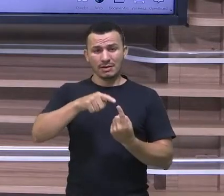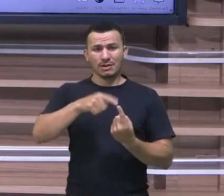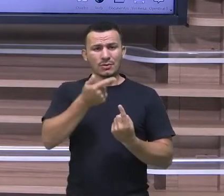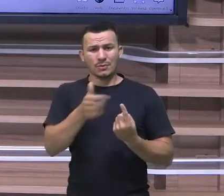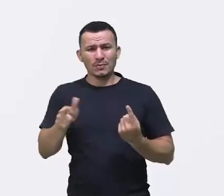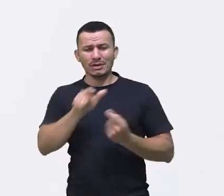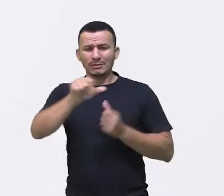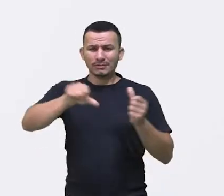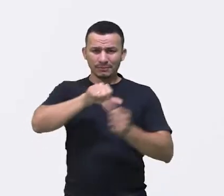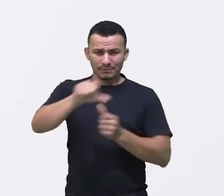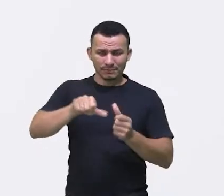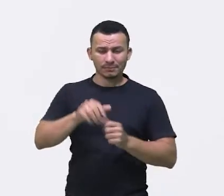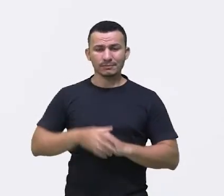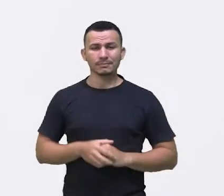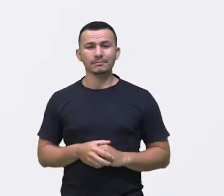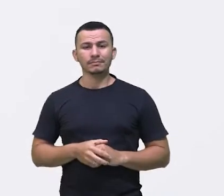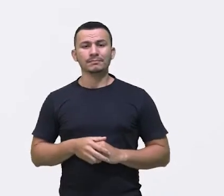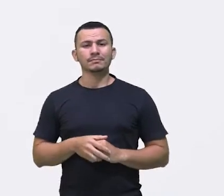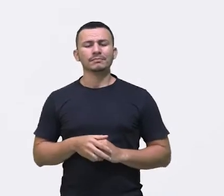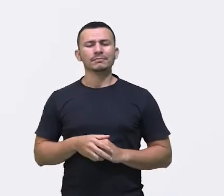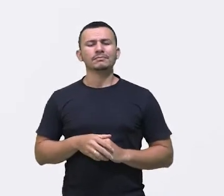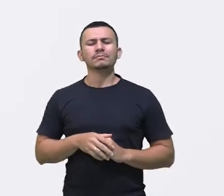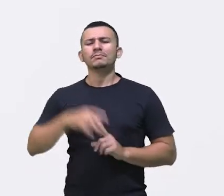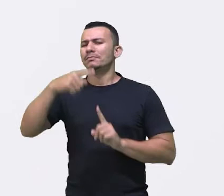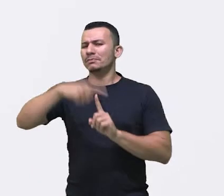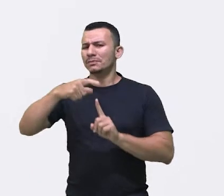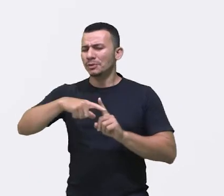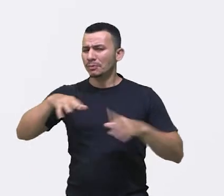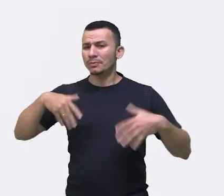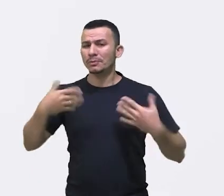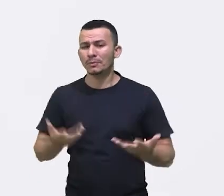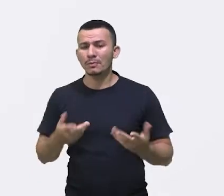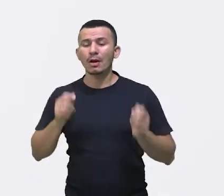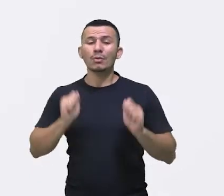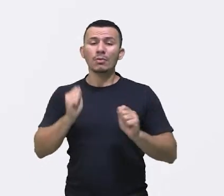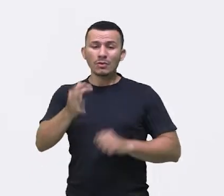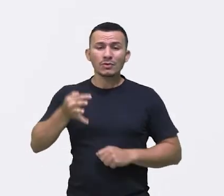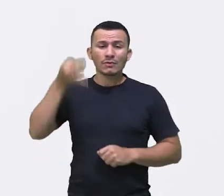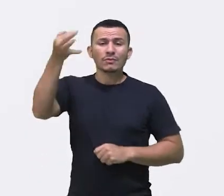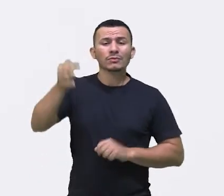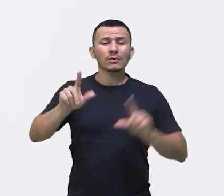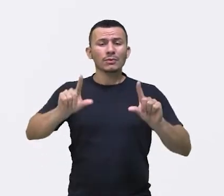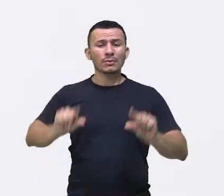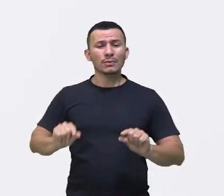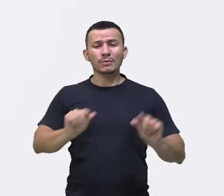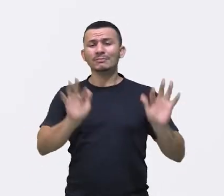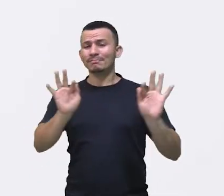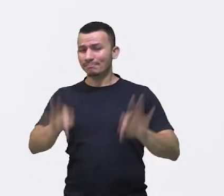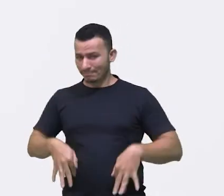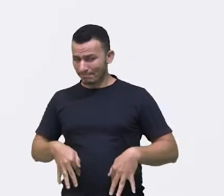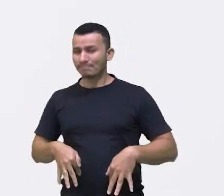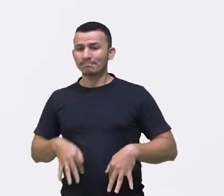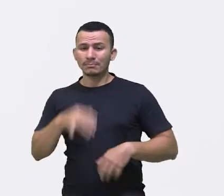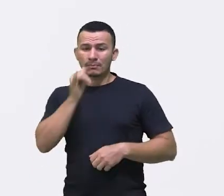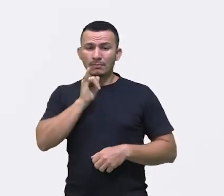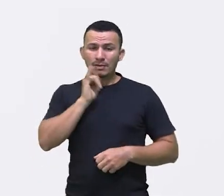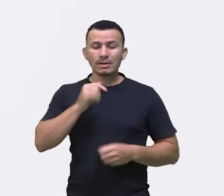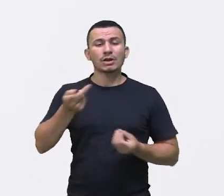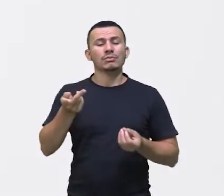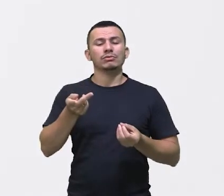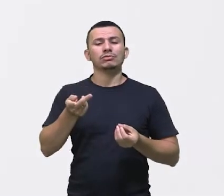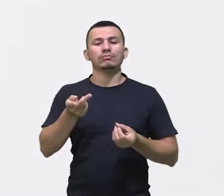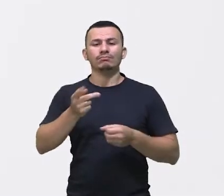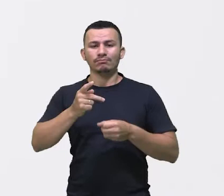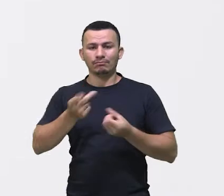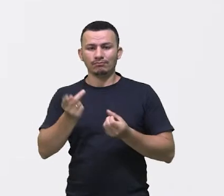olha só, as fontes não renováveis vão ser aquelas que podem se esgotar no futuro, como, por exemplo, combustíveis fósseis, que